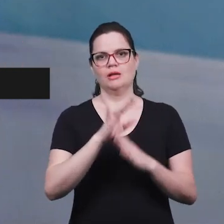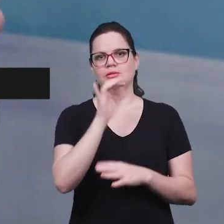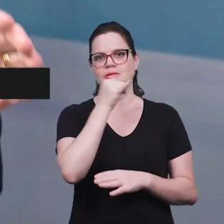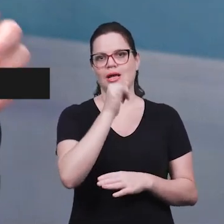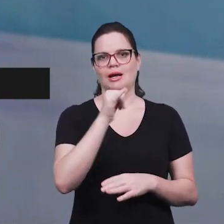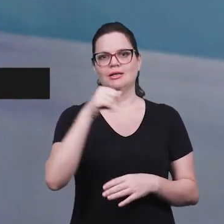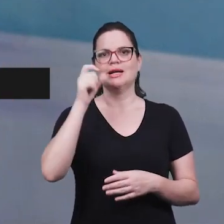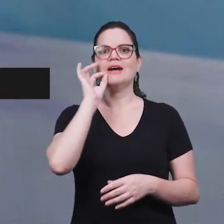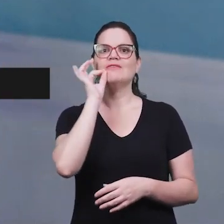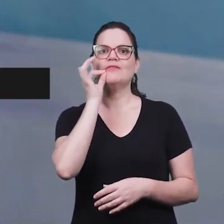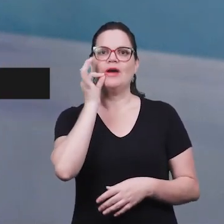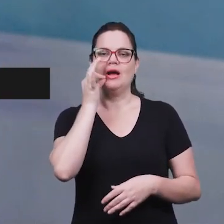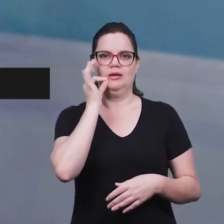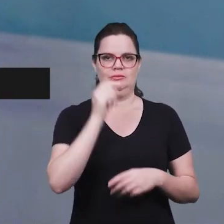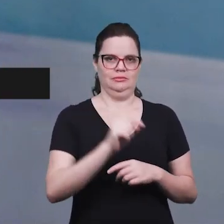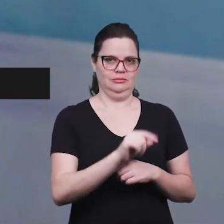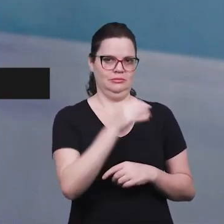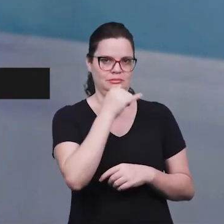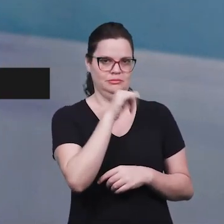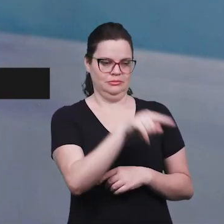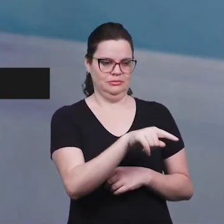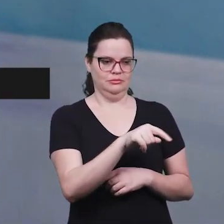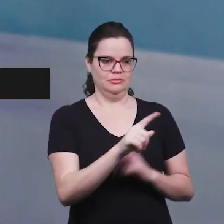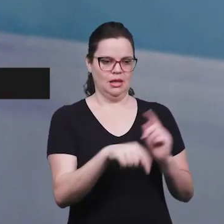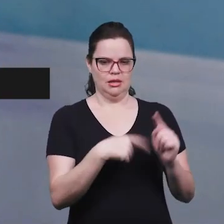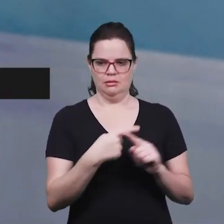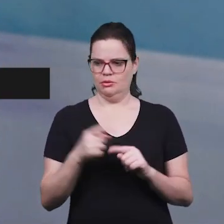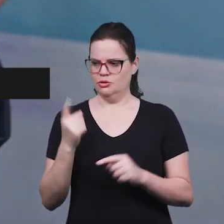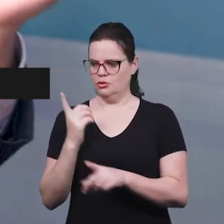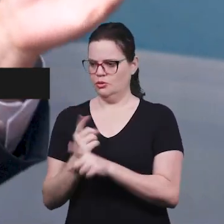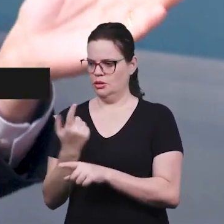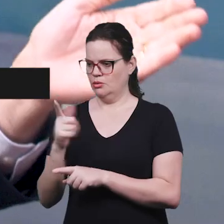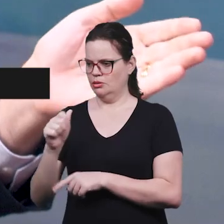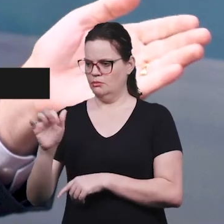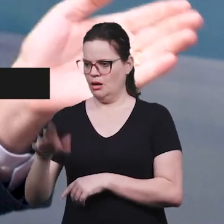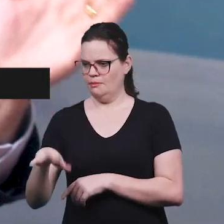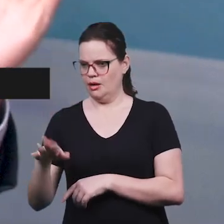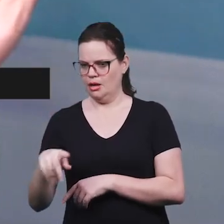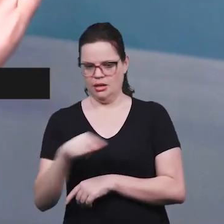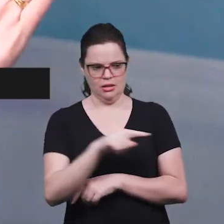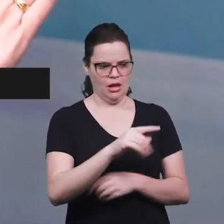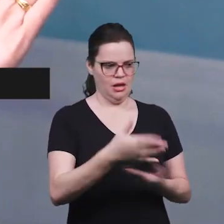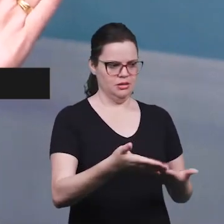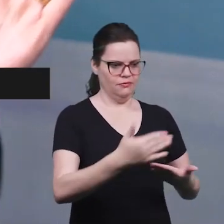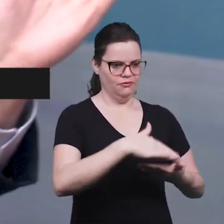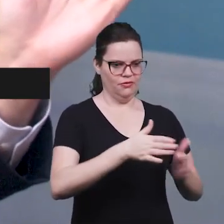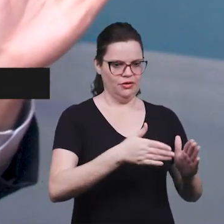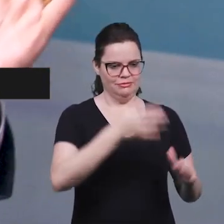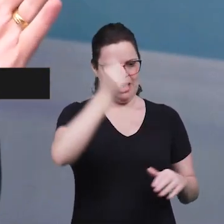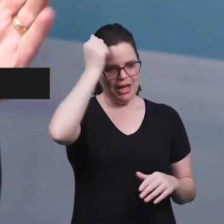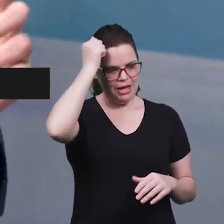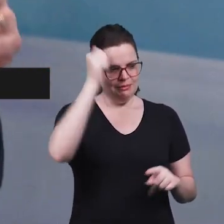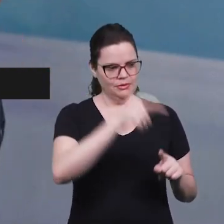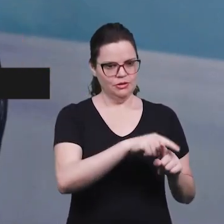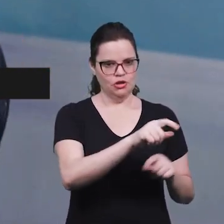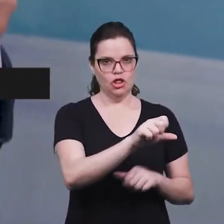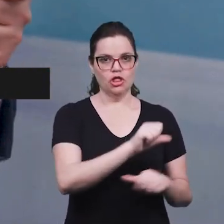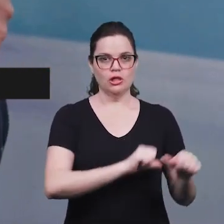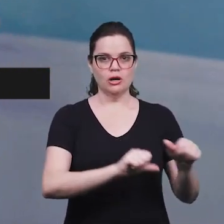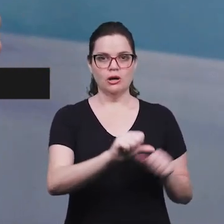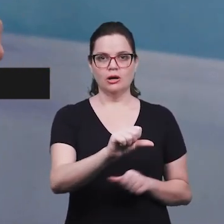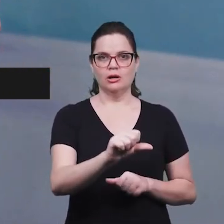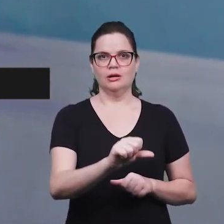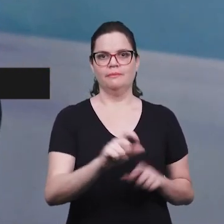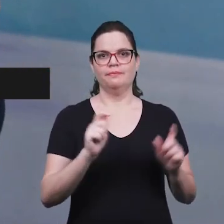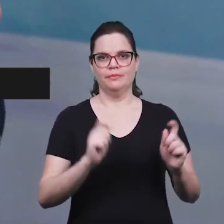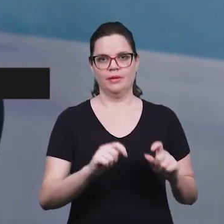comprei uma cafeteira. E depois eu achei a mesma cafeteira mais barata. E nem abri ainda, me arrependi. Eu posso ir lá e